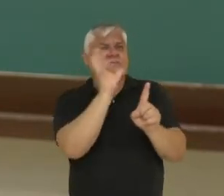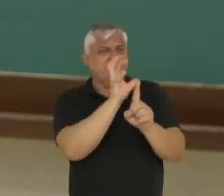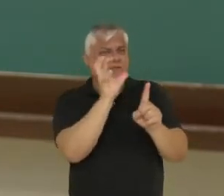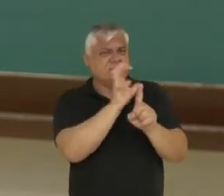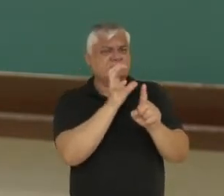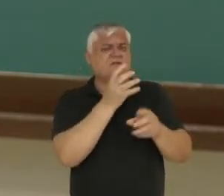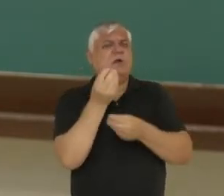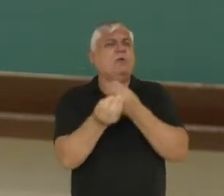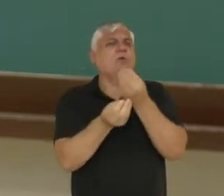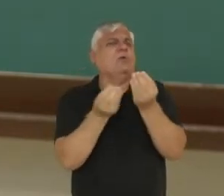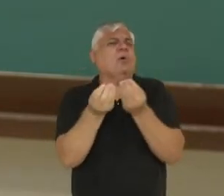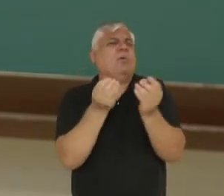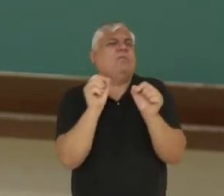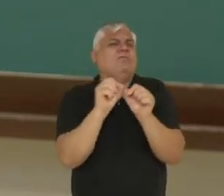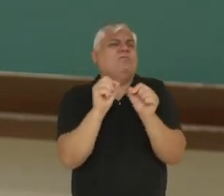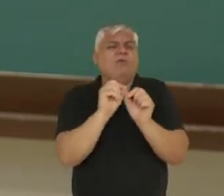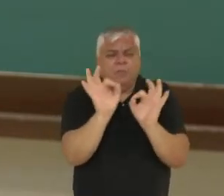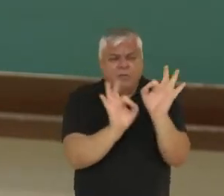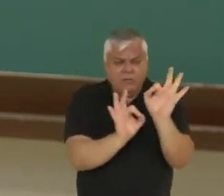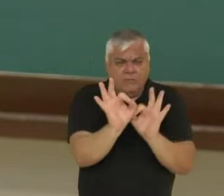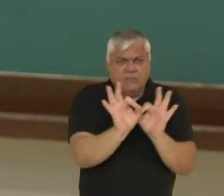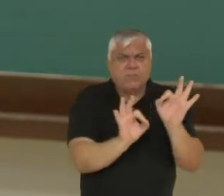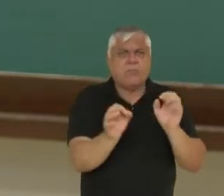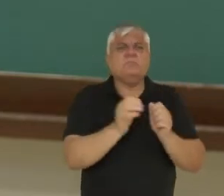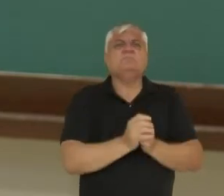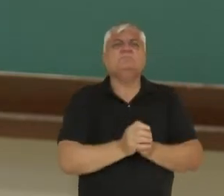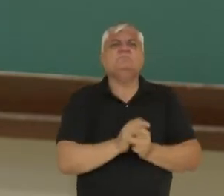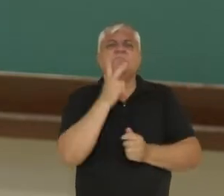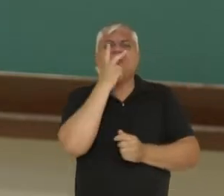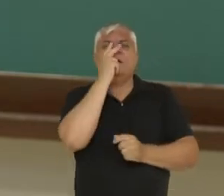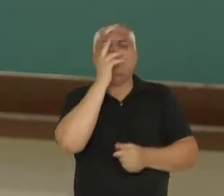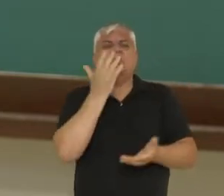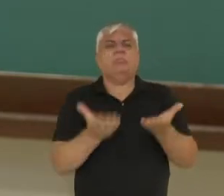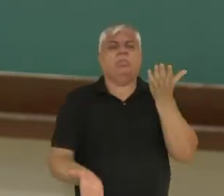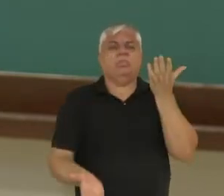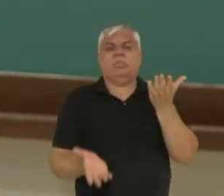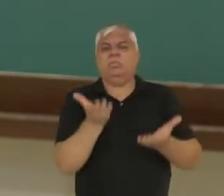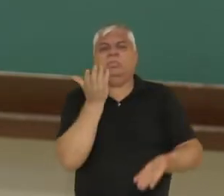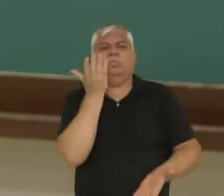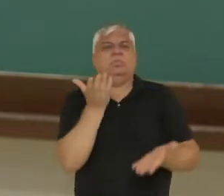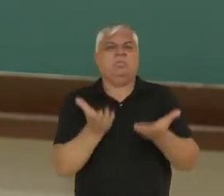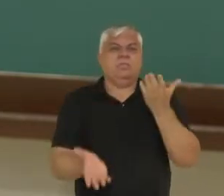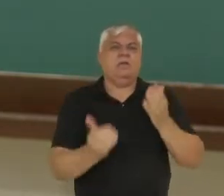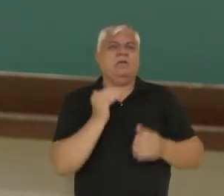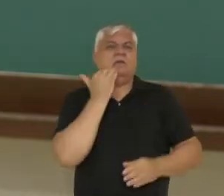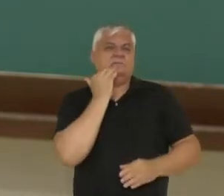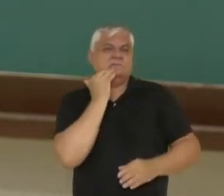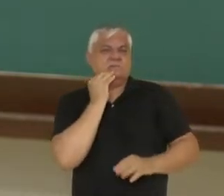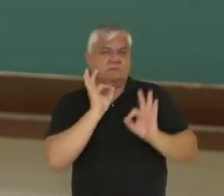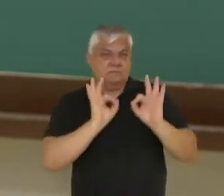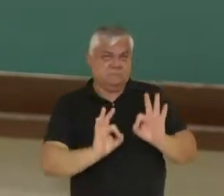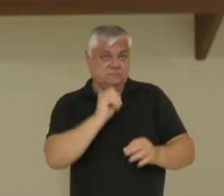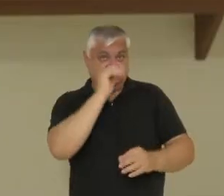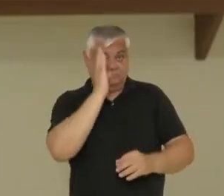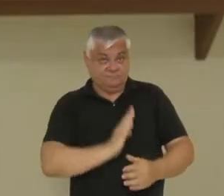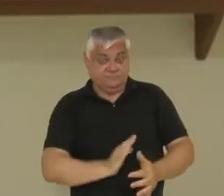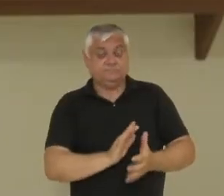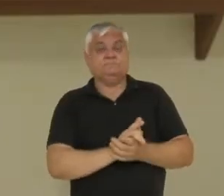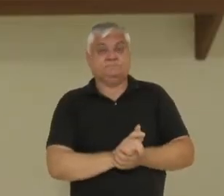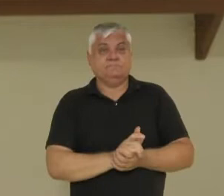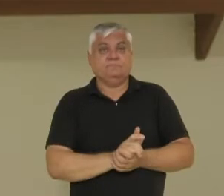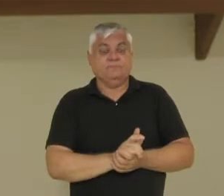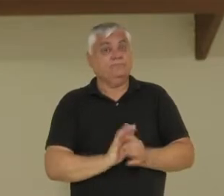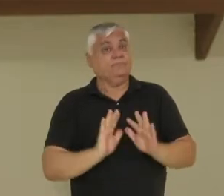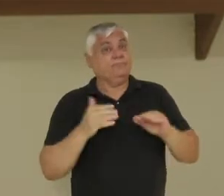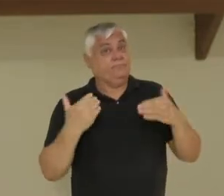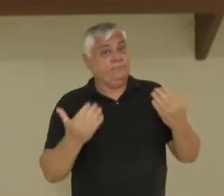a formatação e vai dar esse aspecto desigual à estrutura fundiária no Brasil. Dentro dessa perspectiva,